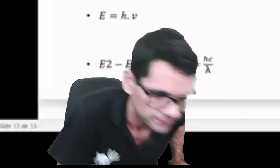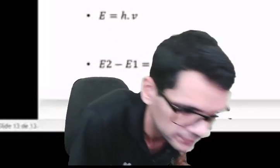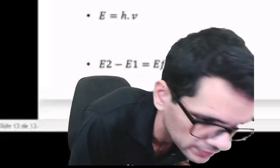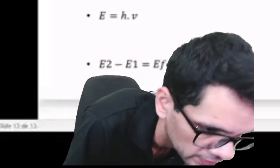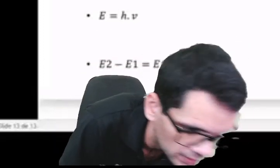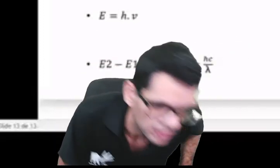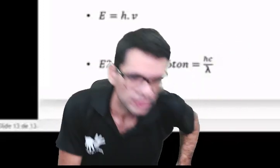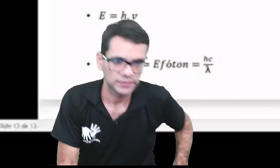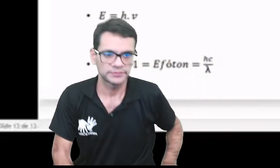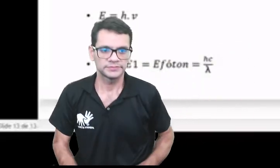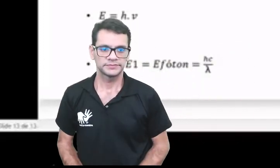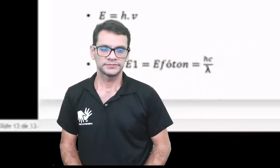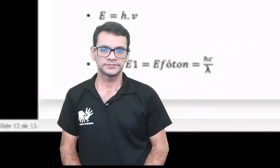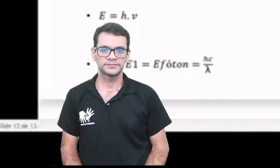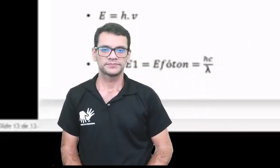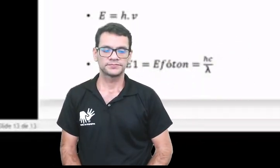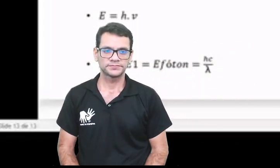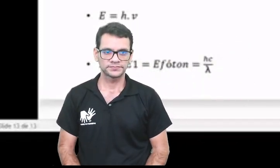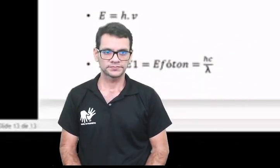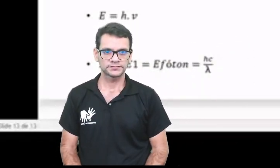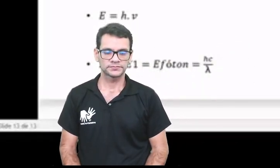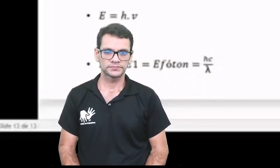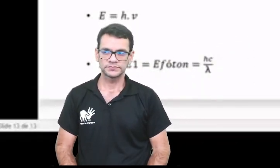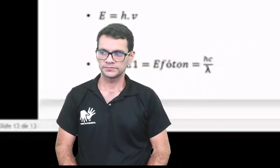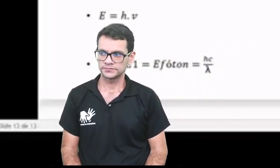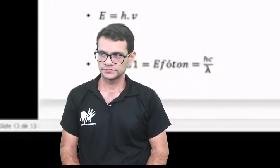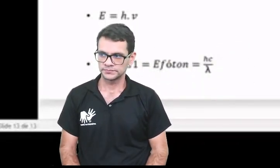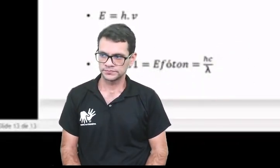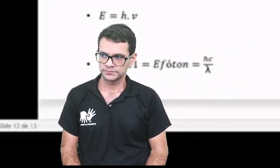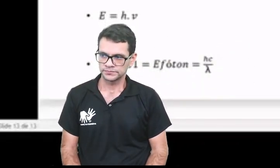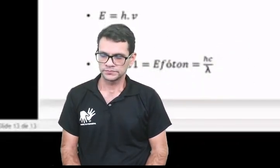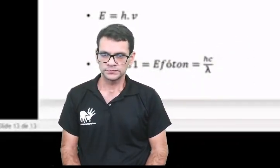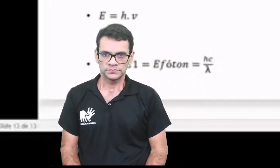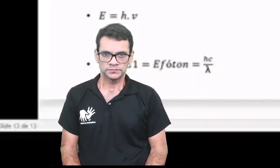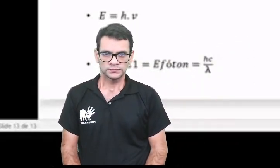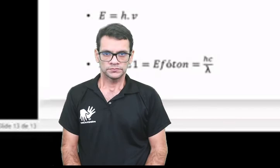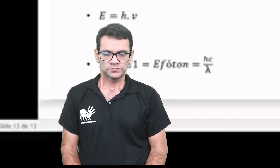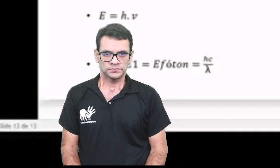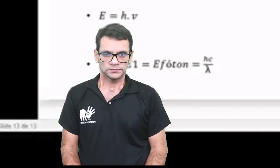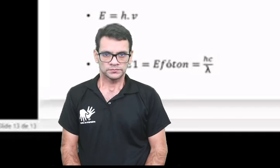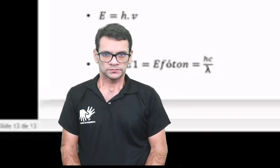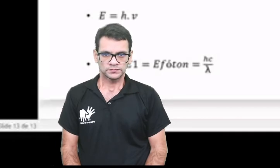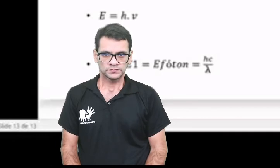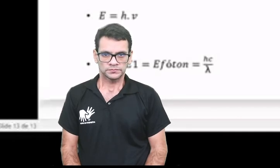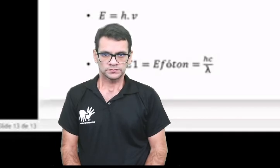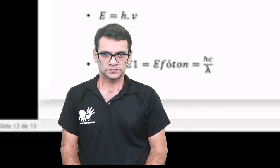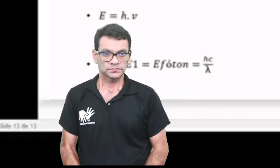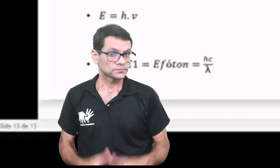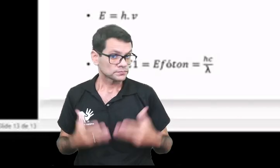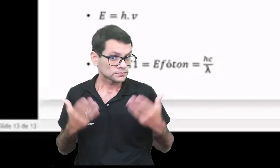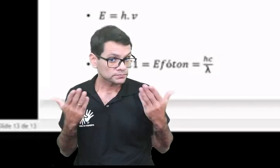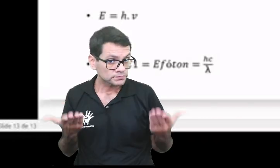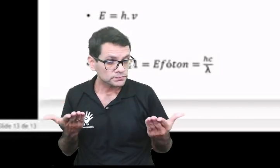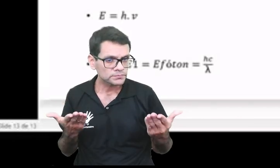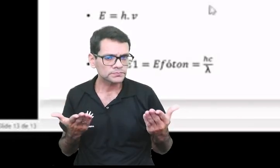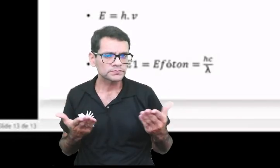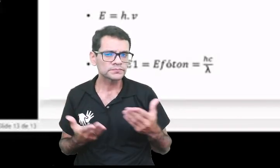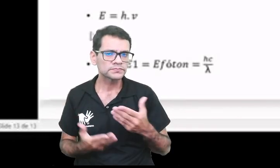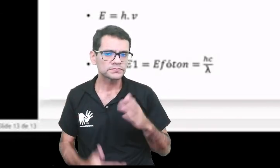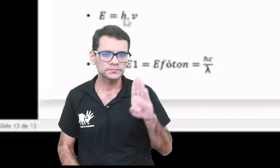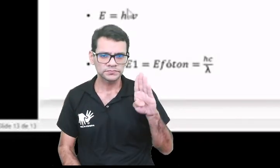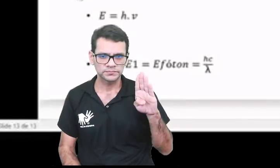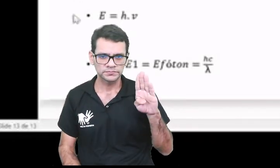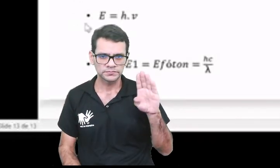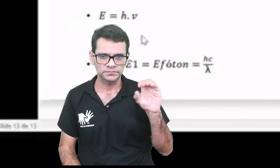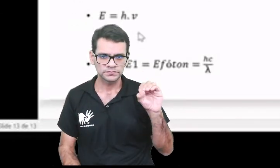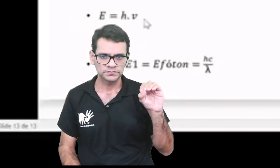Quando ele recebe mais energia, ele pula de orbital. E aí, ele explicou isso